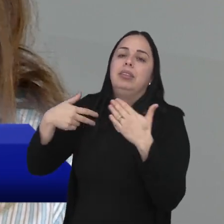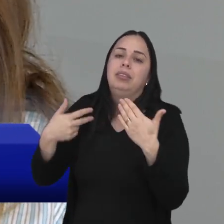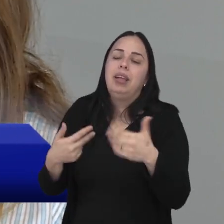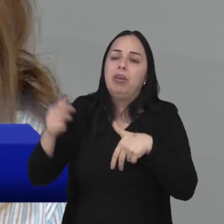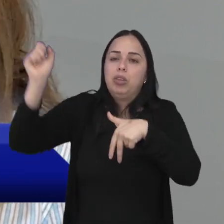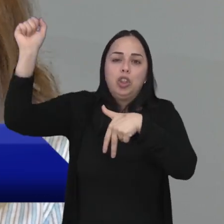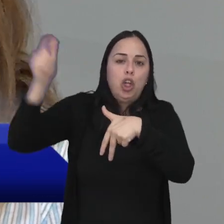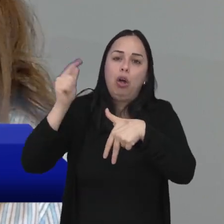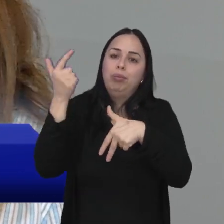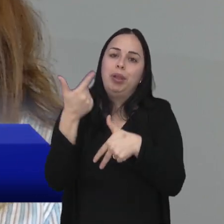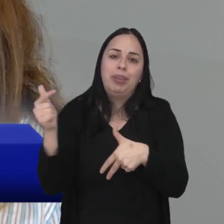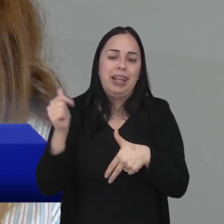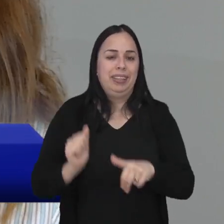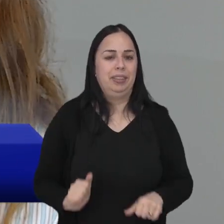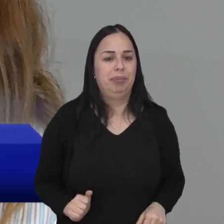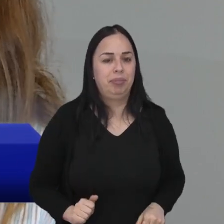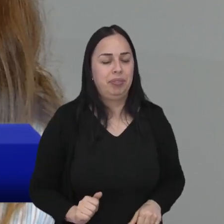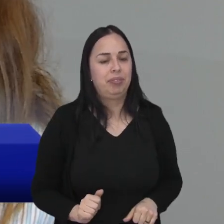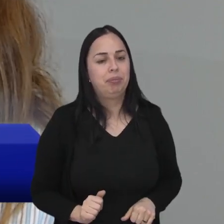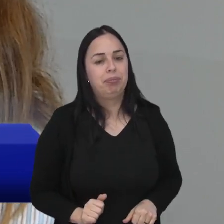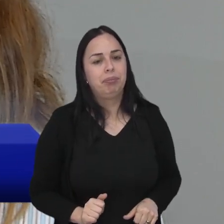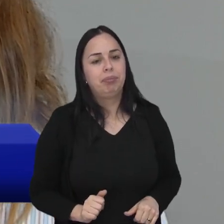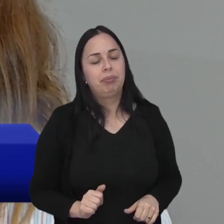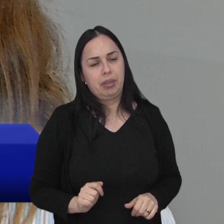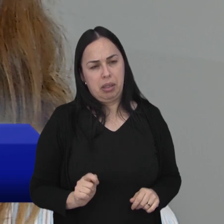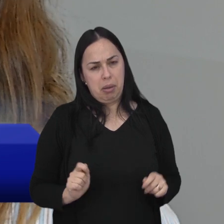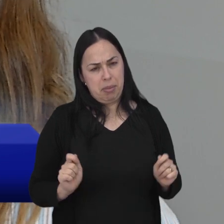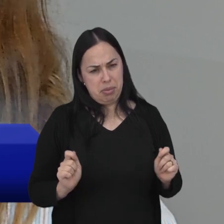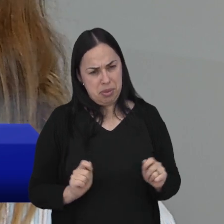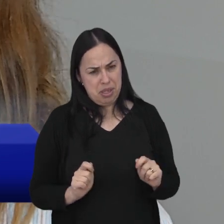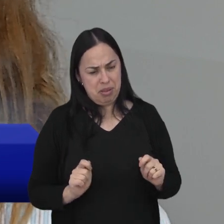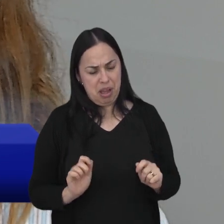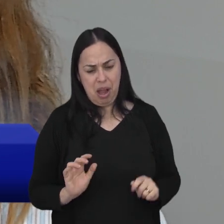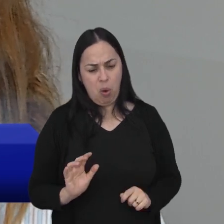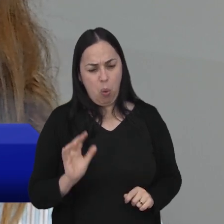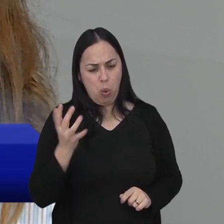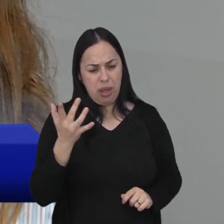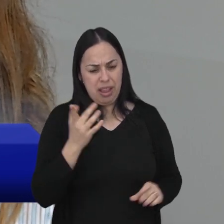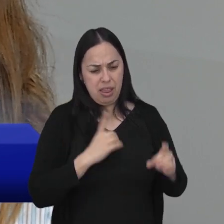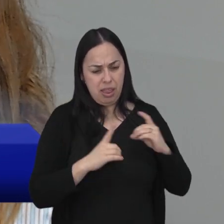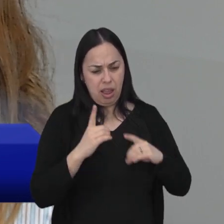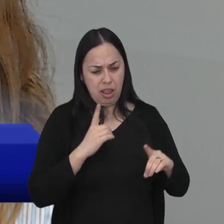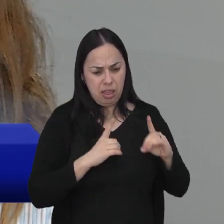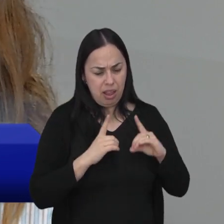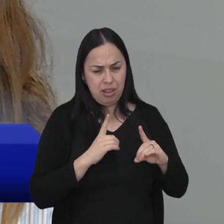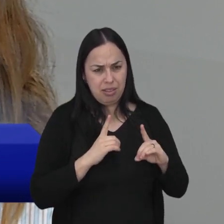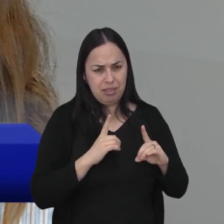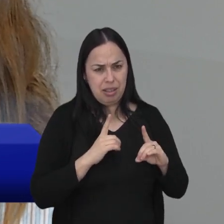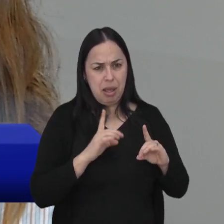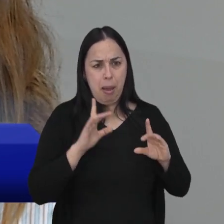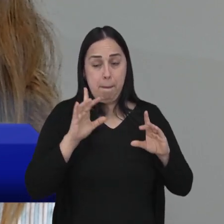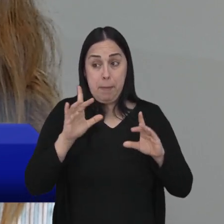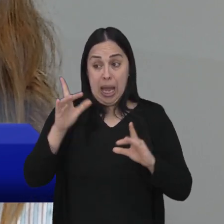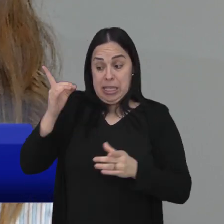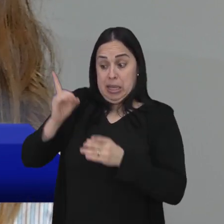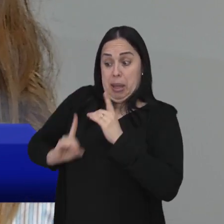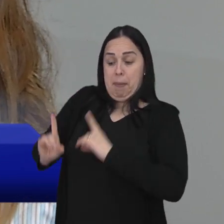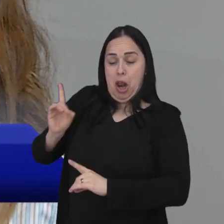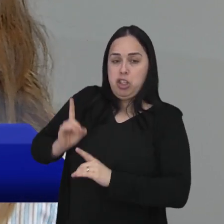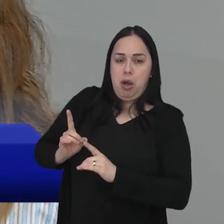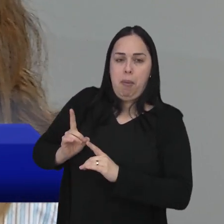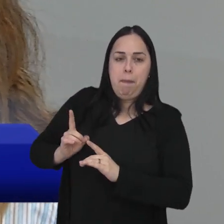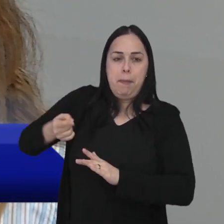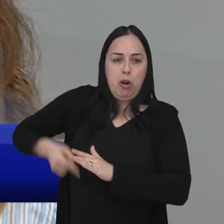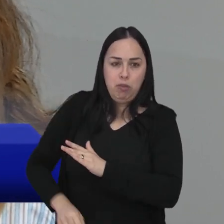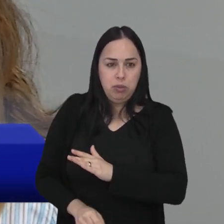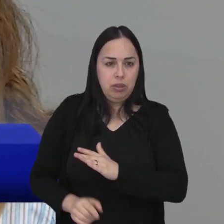baixa de exposição solar acaba causando esse transtorno. É possível eu desenvolver depressão sazonal, mas não